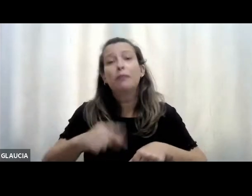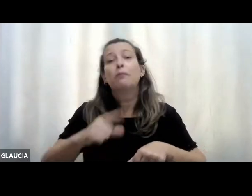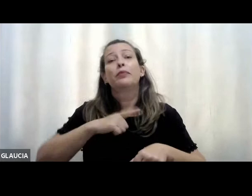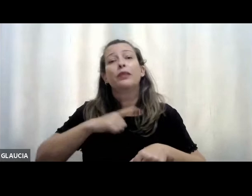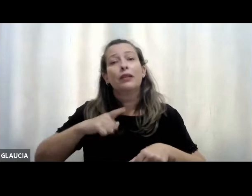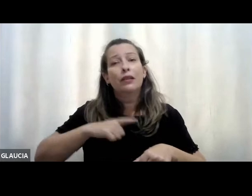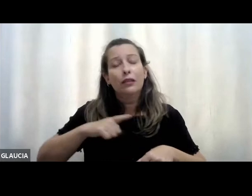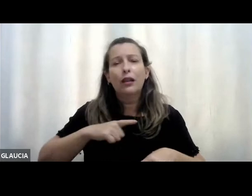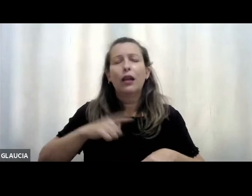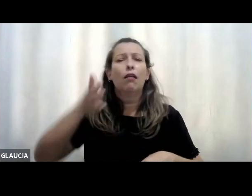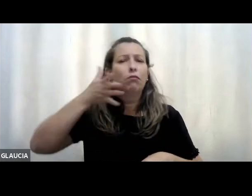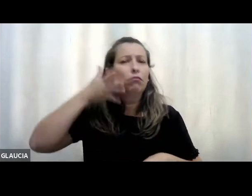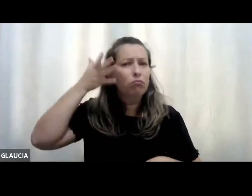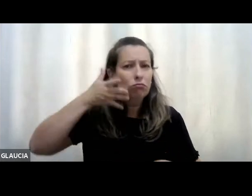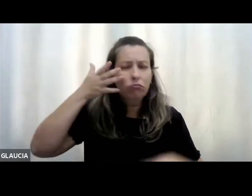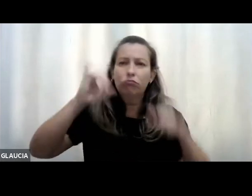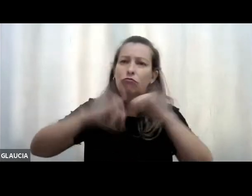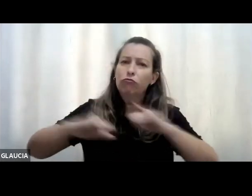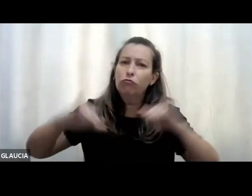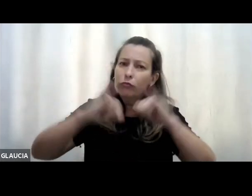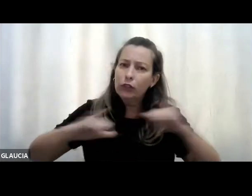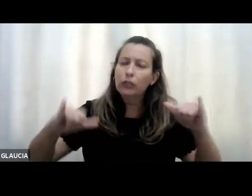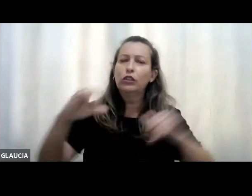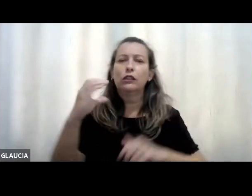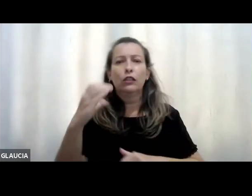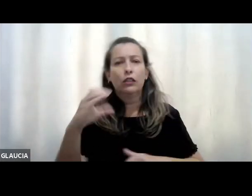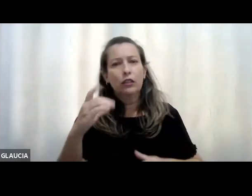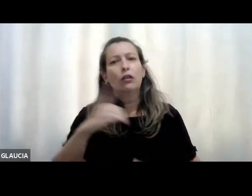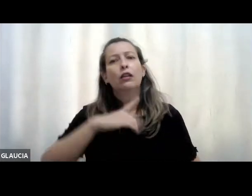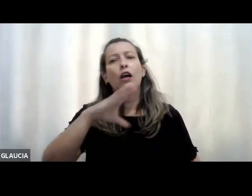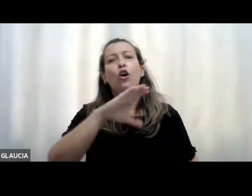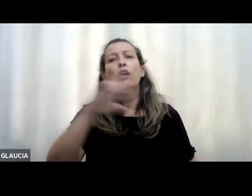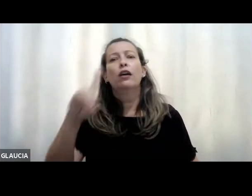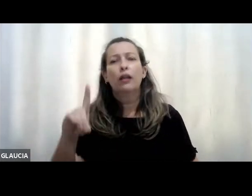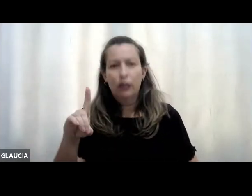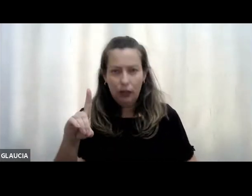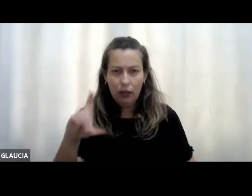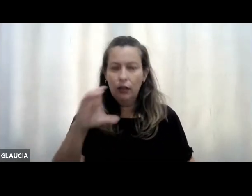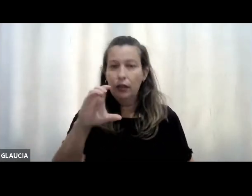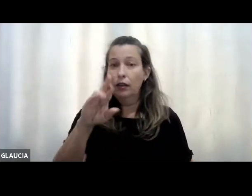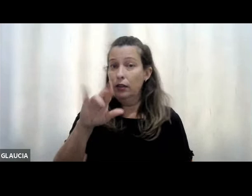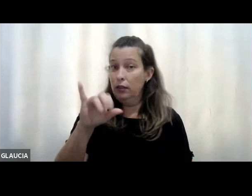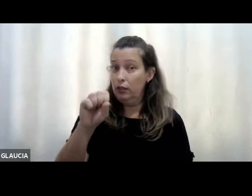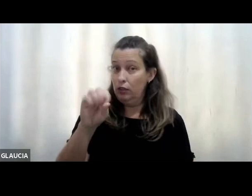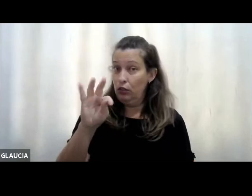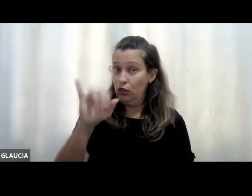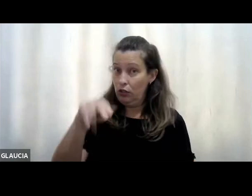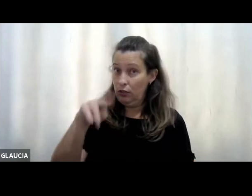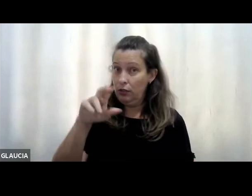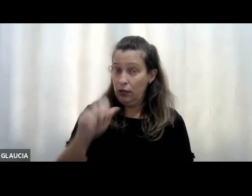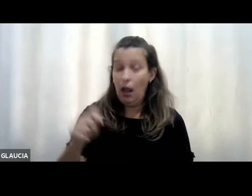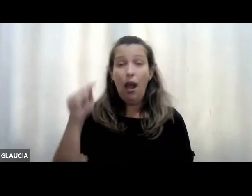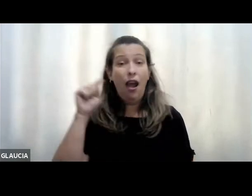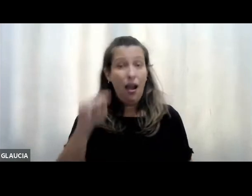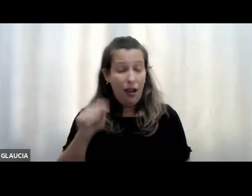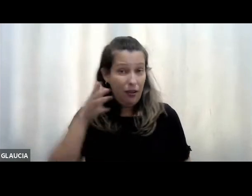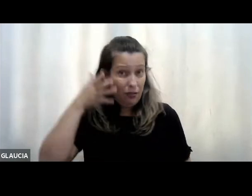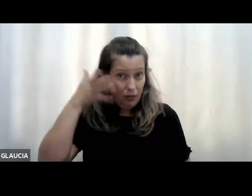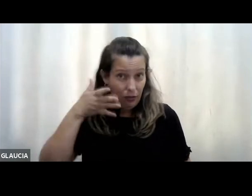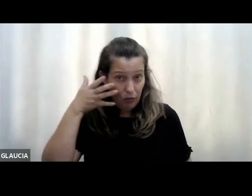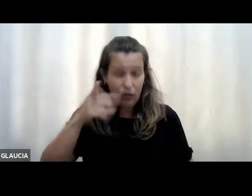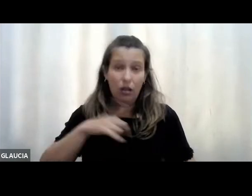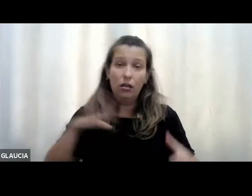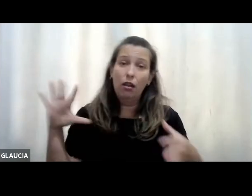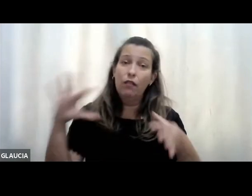de divulgação científica, ele é coordenado pela Cristina Araripe, e esse fórum está vinculado